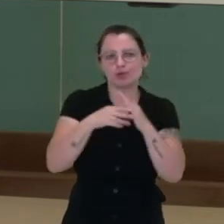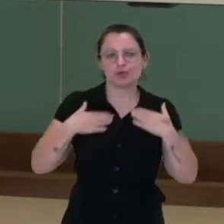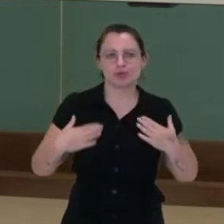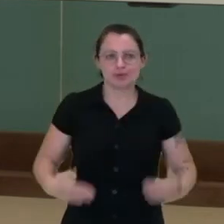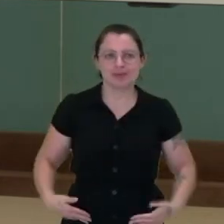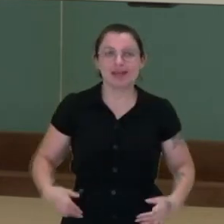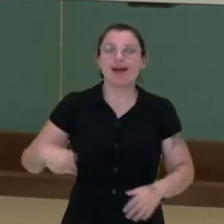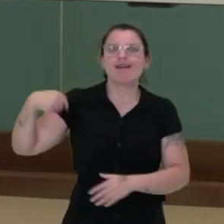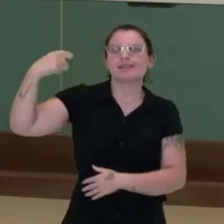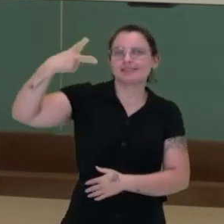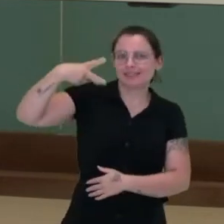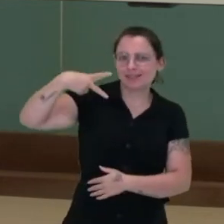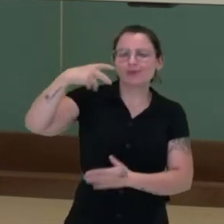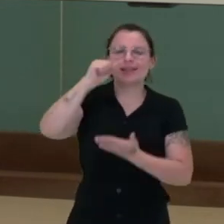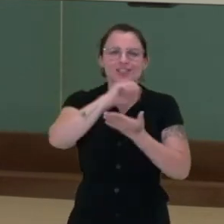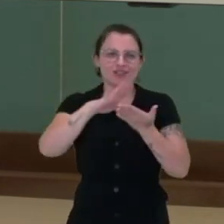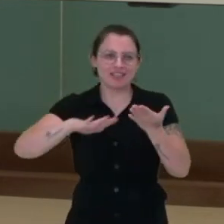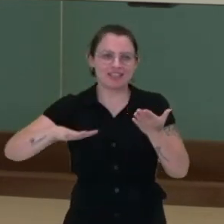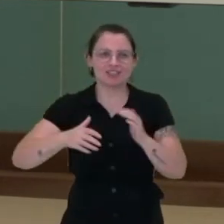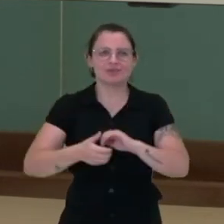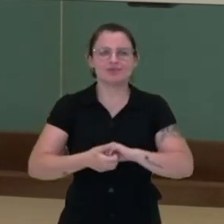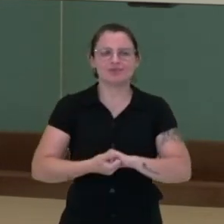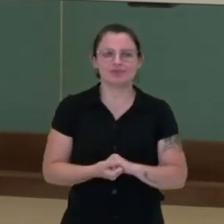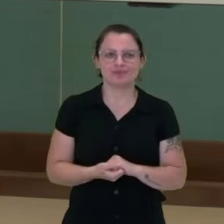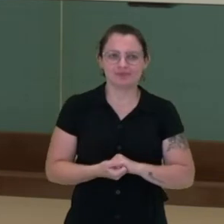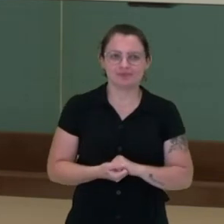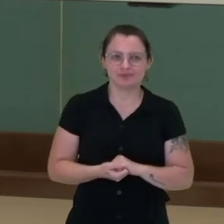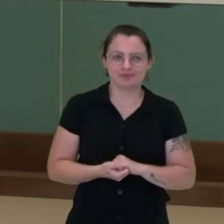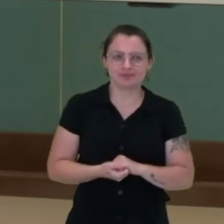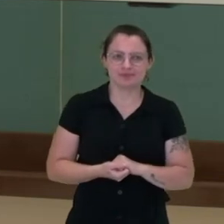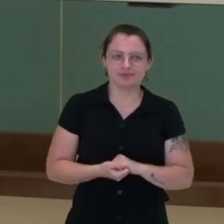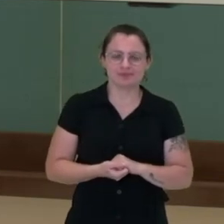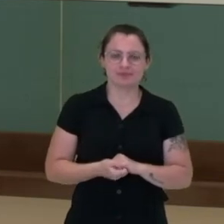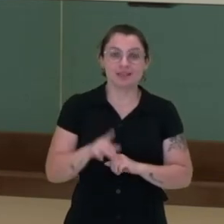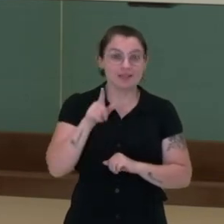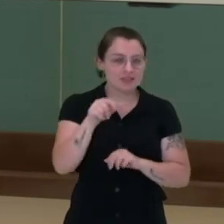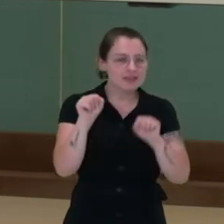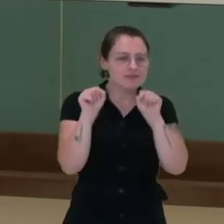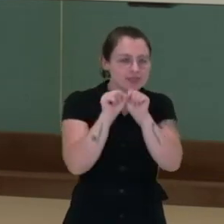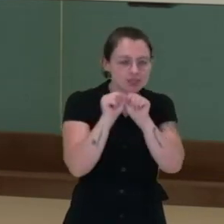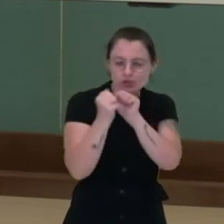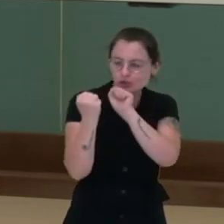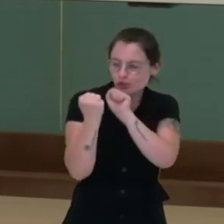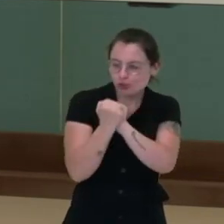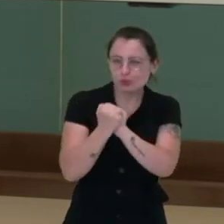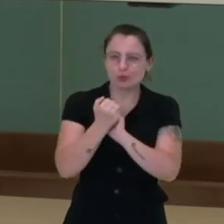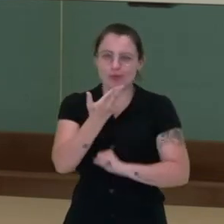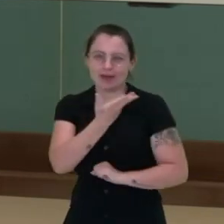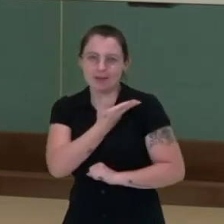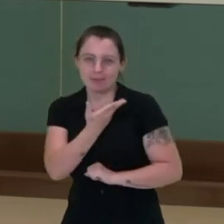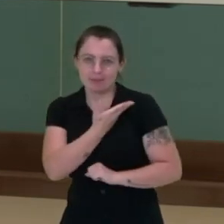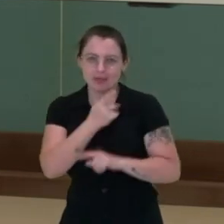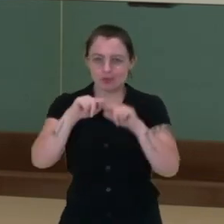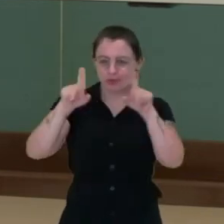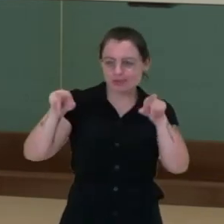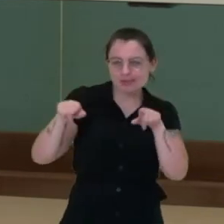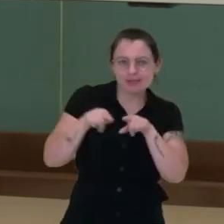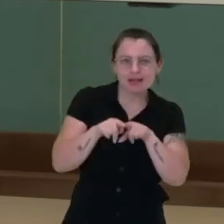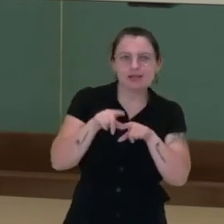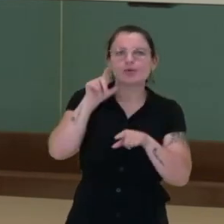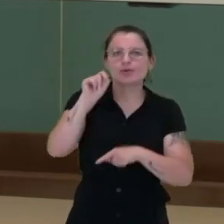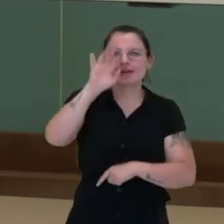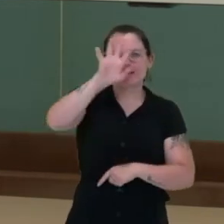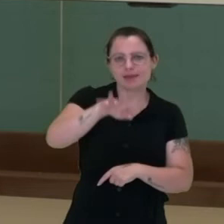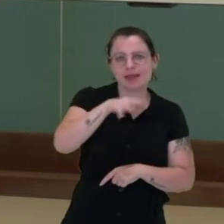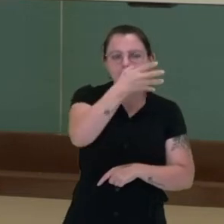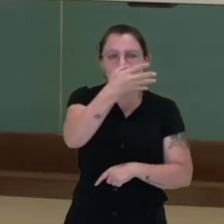para a nossa segunda atividade. Elabore com um colega de sala uma tabela que relacione cada